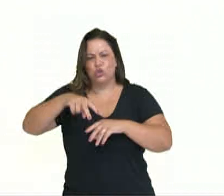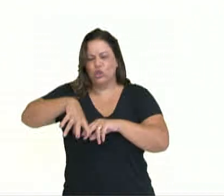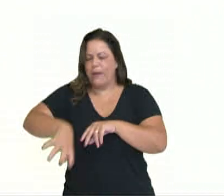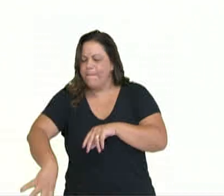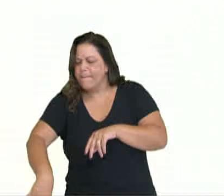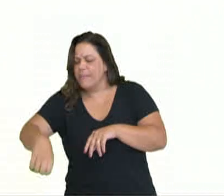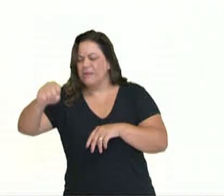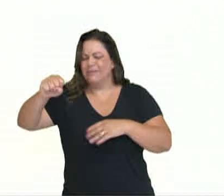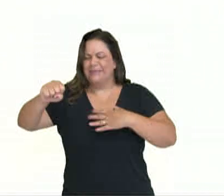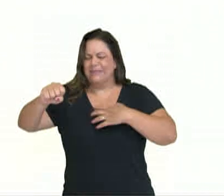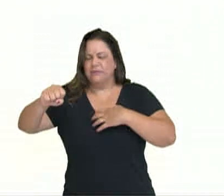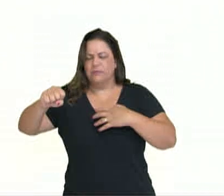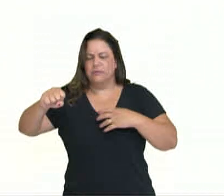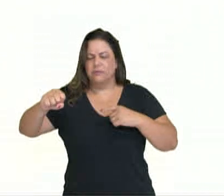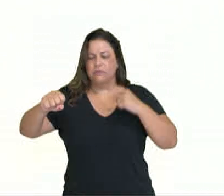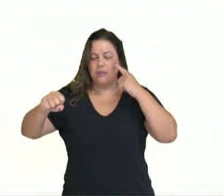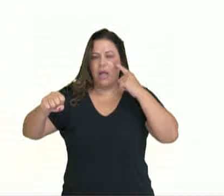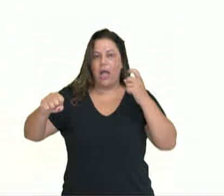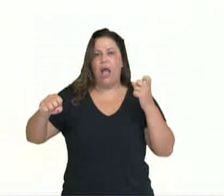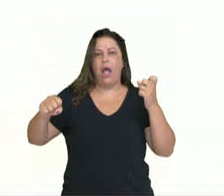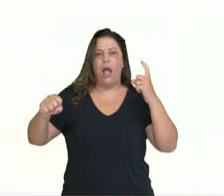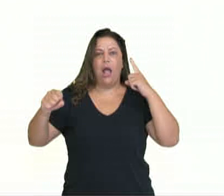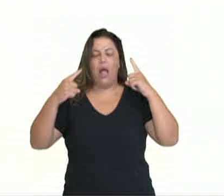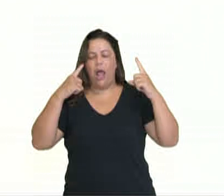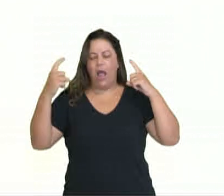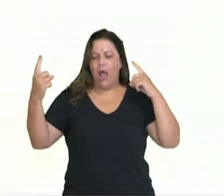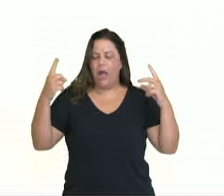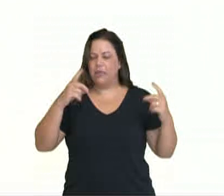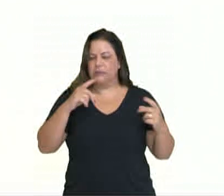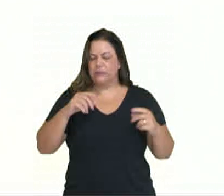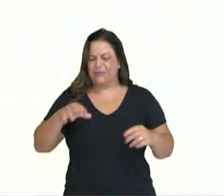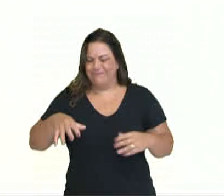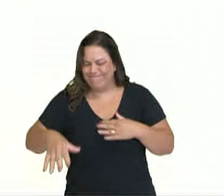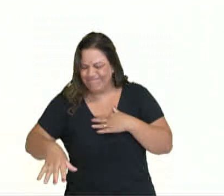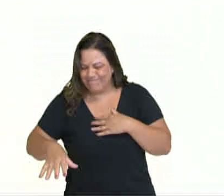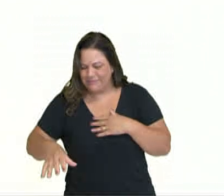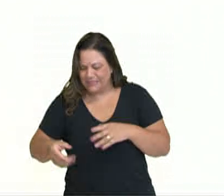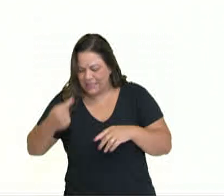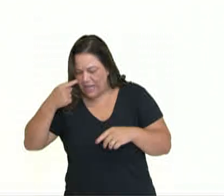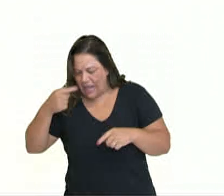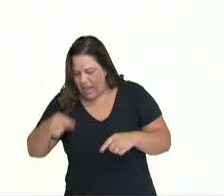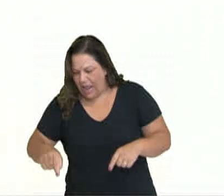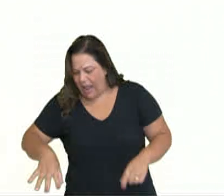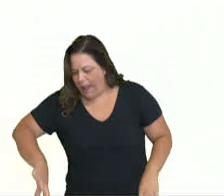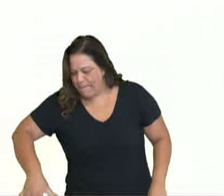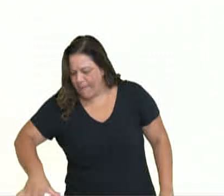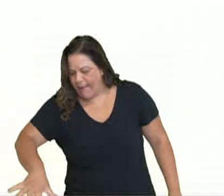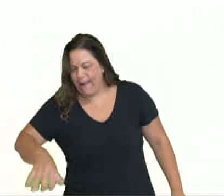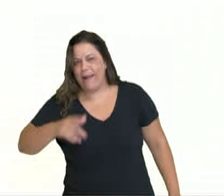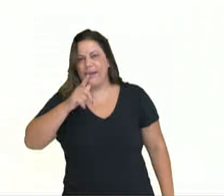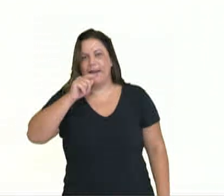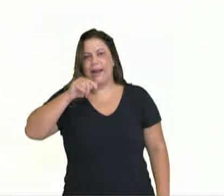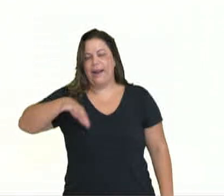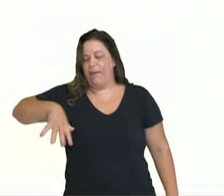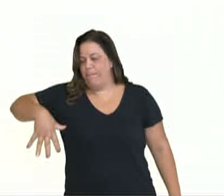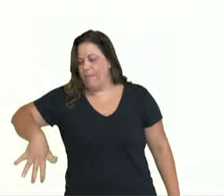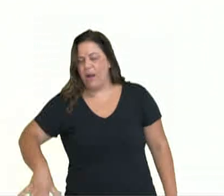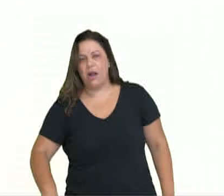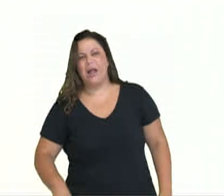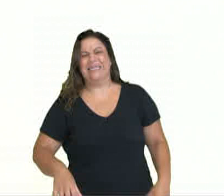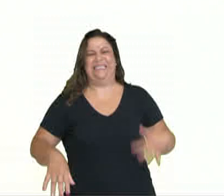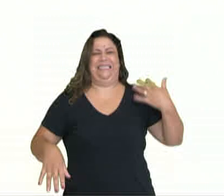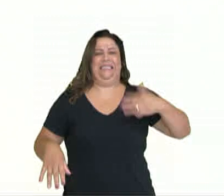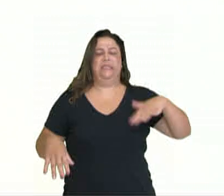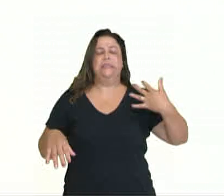então alguns respingos no rosto. Inclinei-me mais até mergulhar as pontas dos dedos na água. Tão